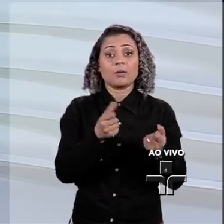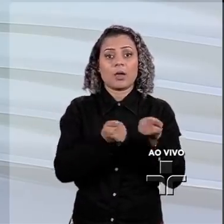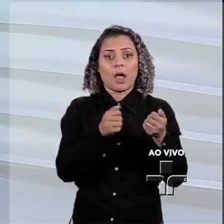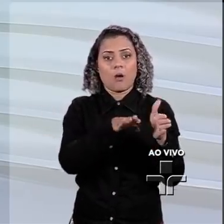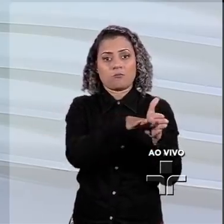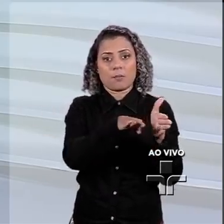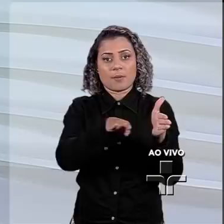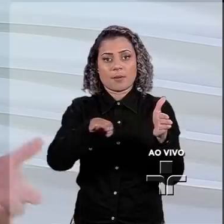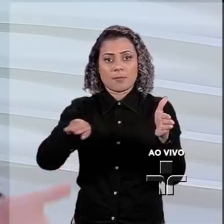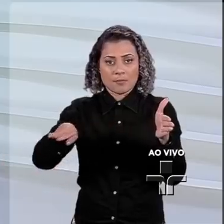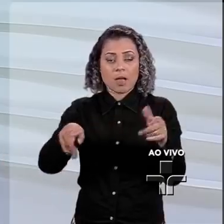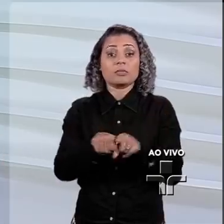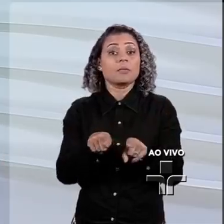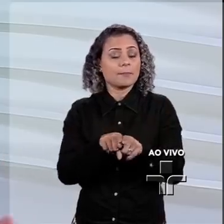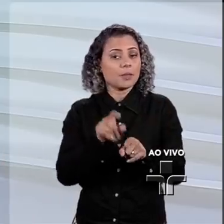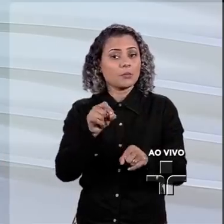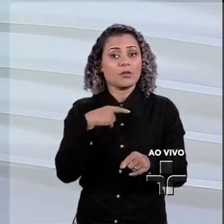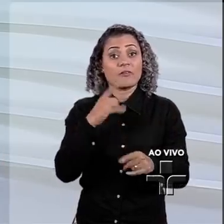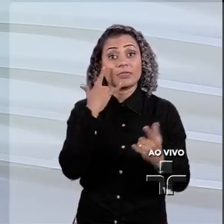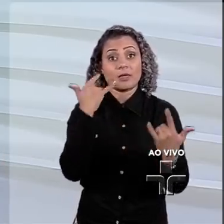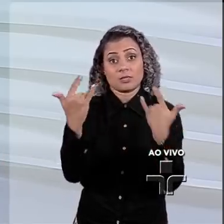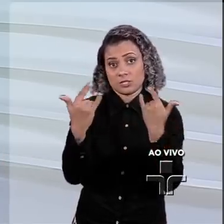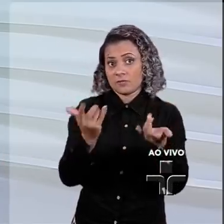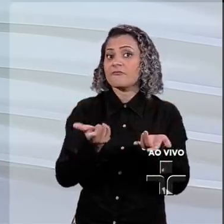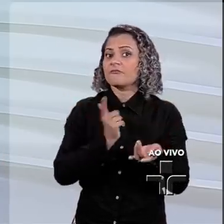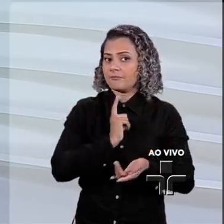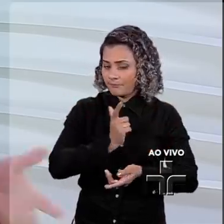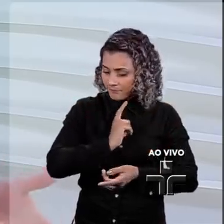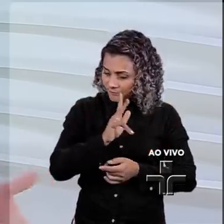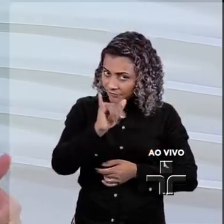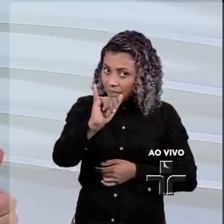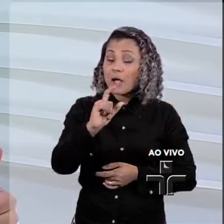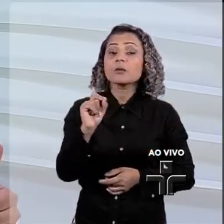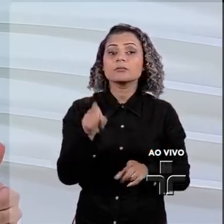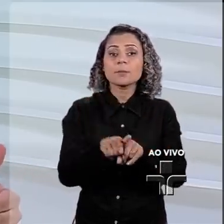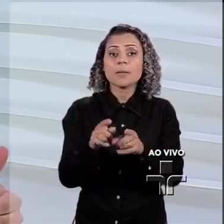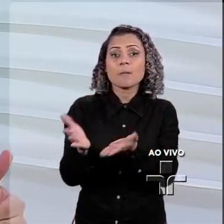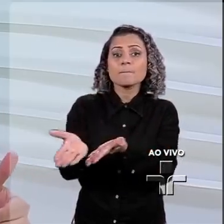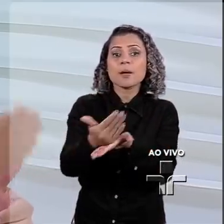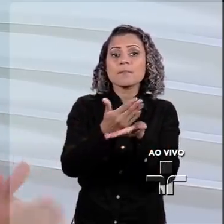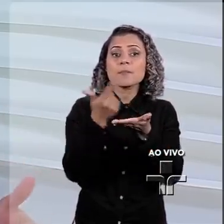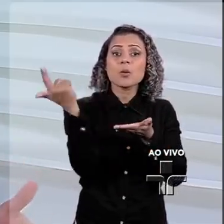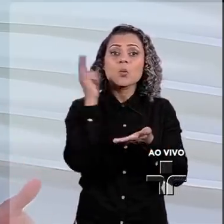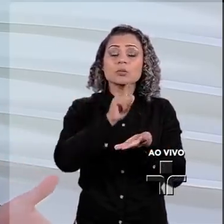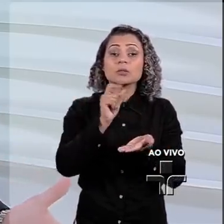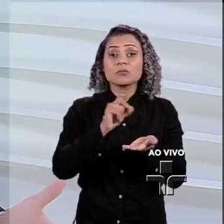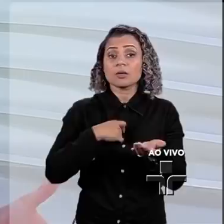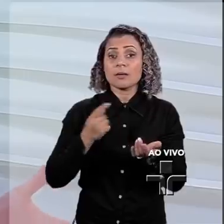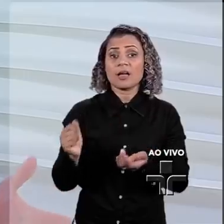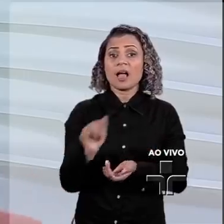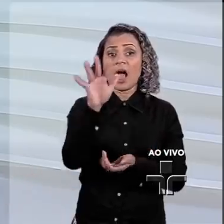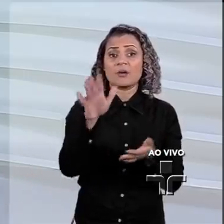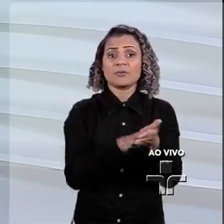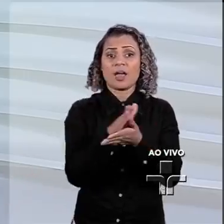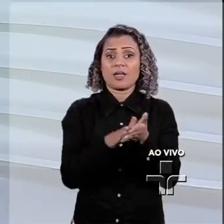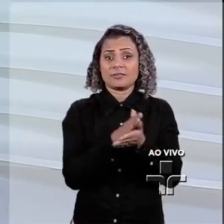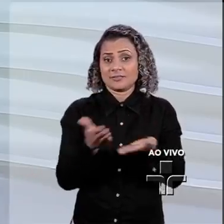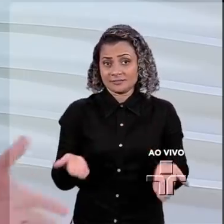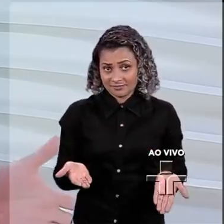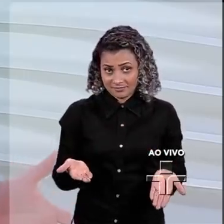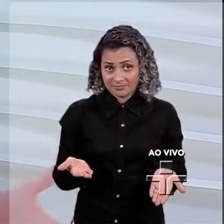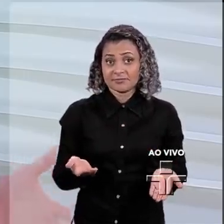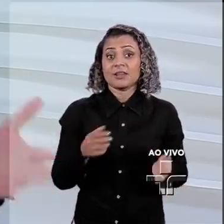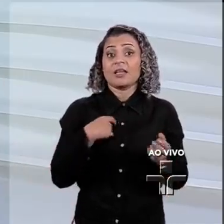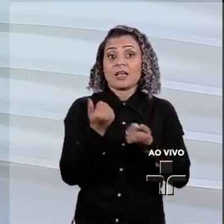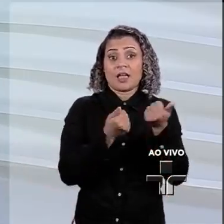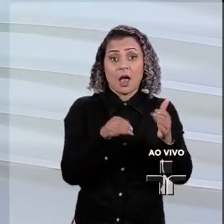ter atratividade, isso garante que nós vamos ter recurso sem ter que aumentar o preço da Zona Azul. Então, você não precisa